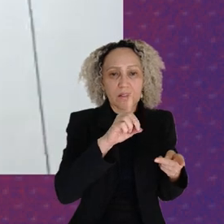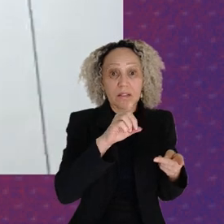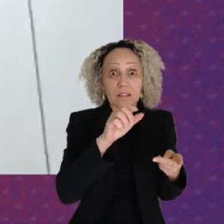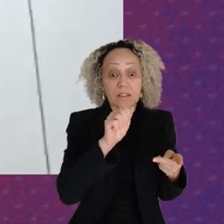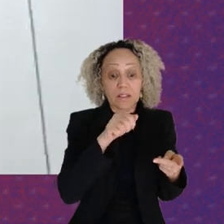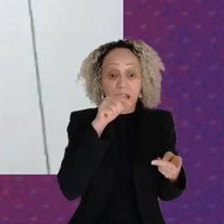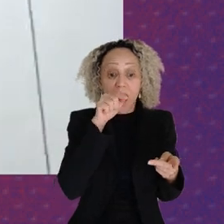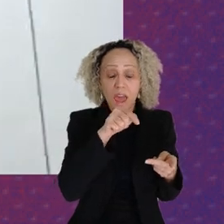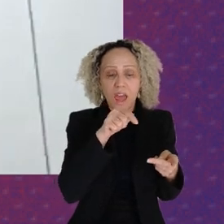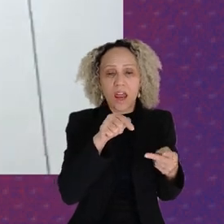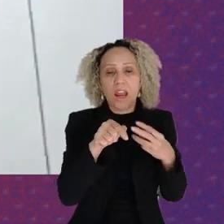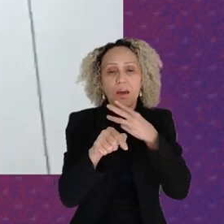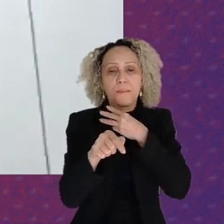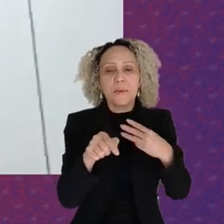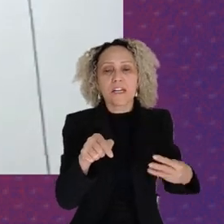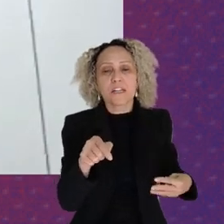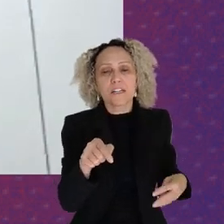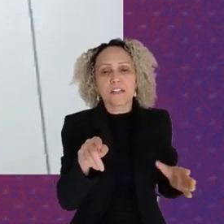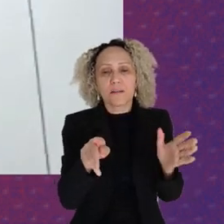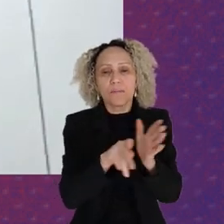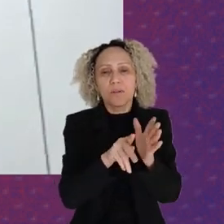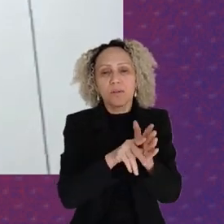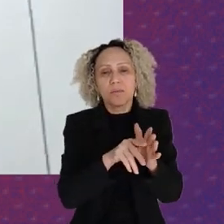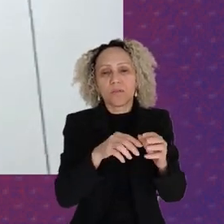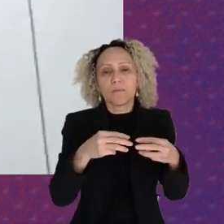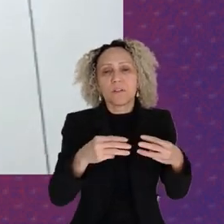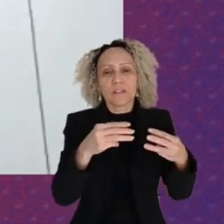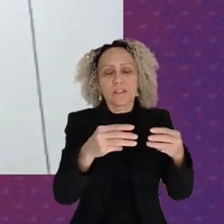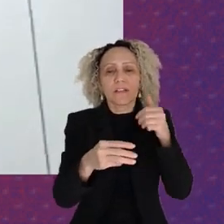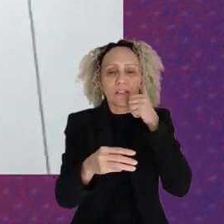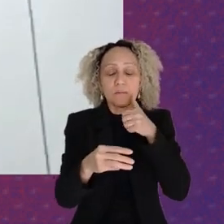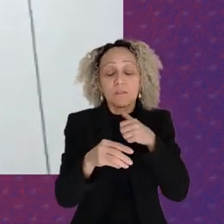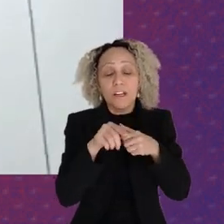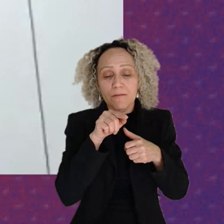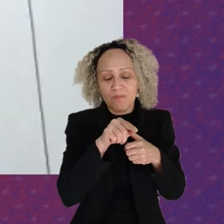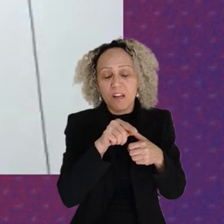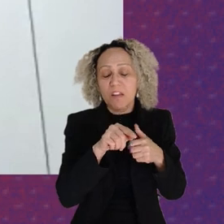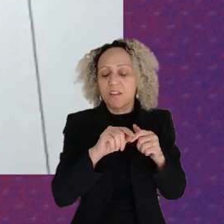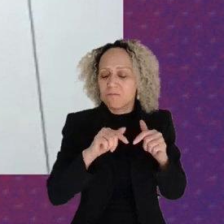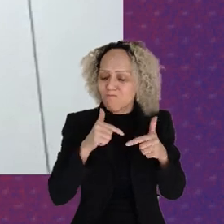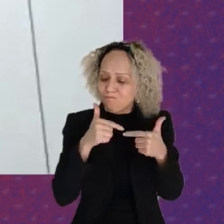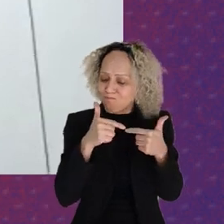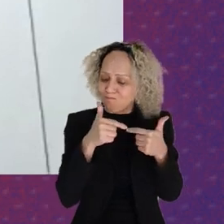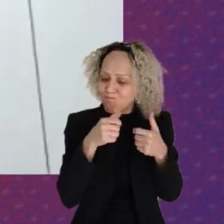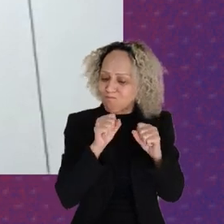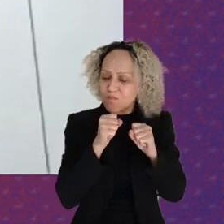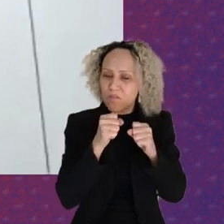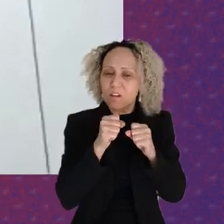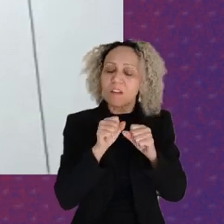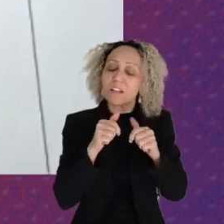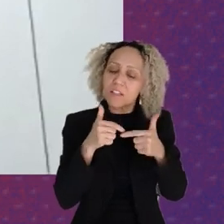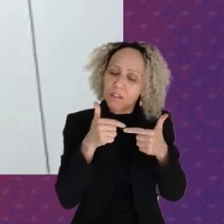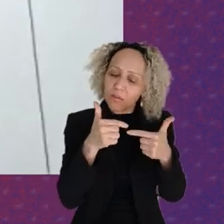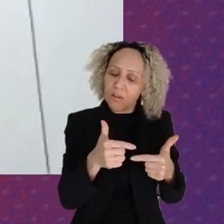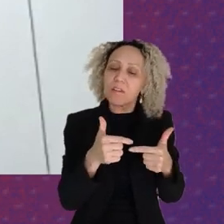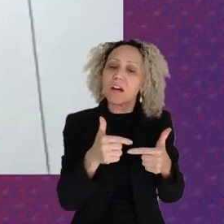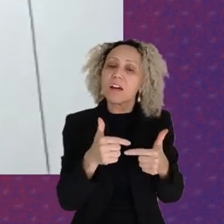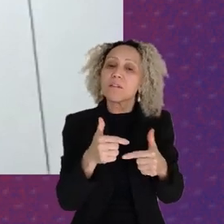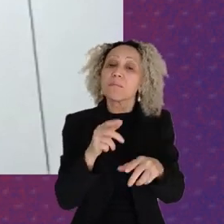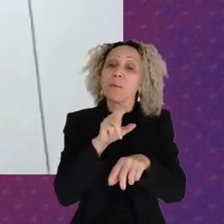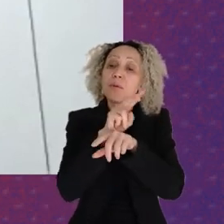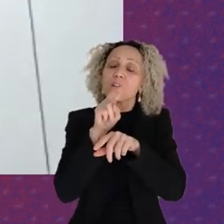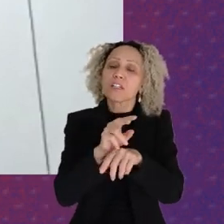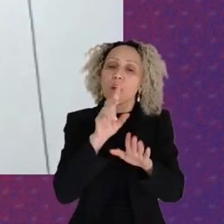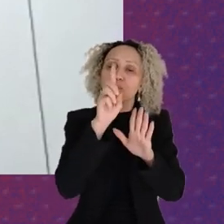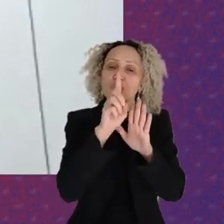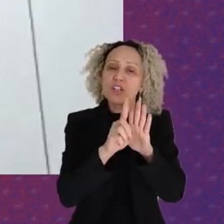tem desempenhado um grande papel em defesa dos direitos das mulheres no nosso país, na América Latina. Então, hoje eu vim